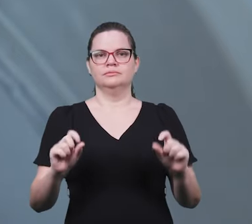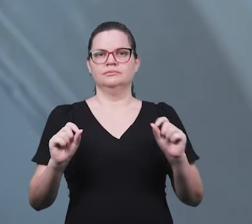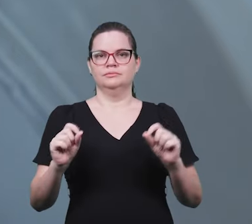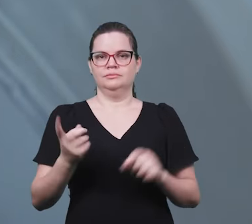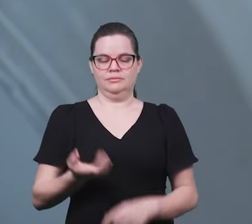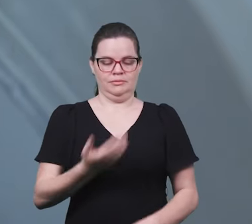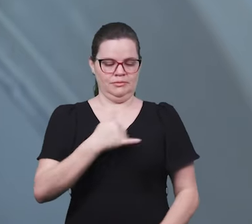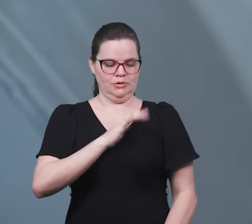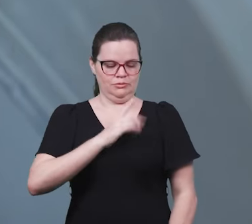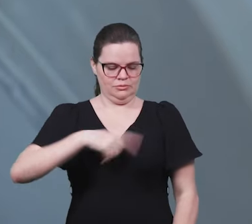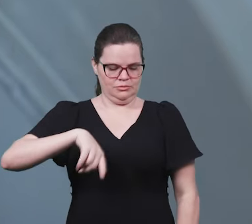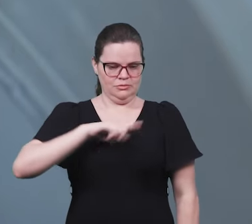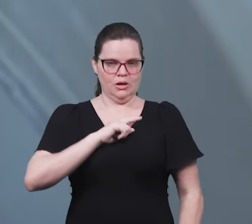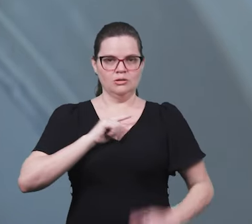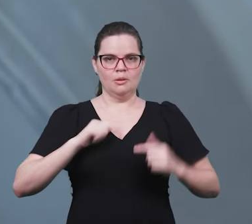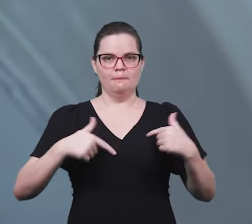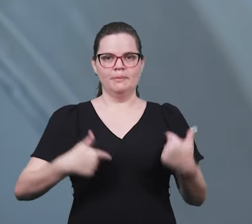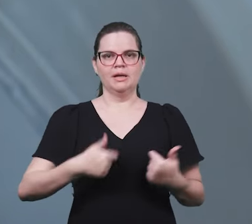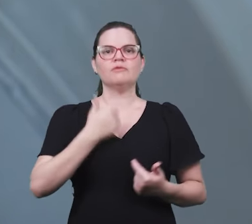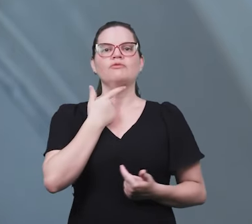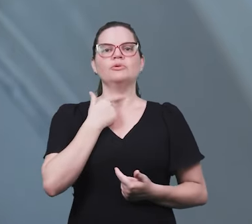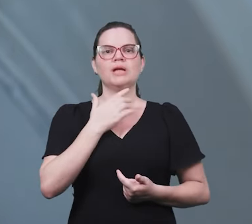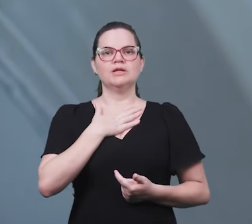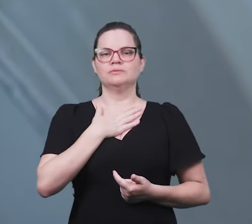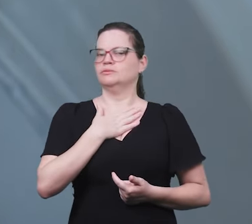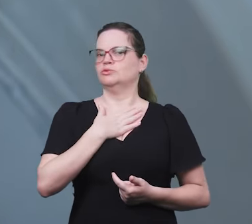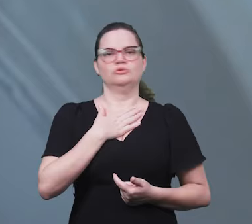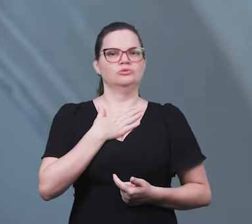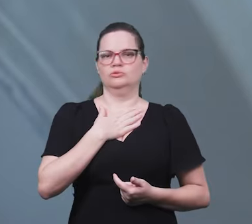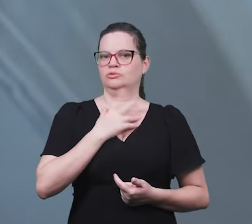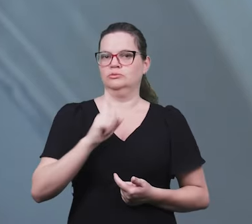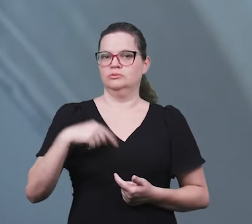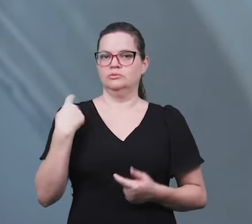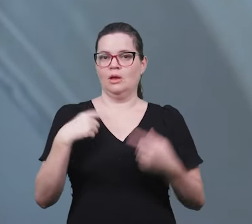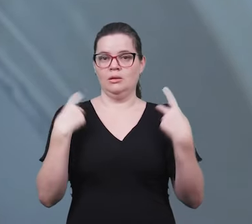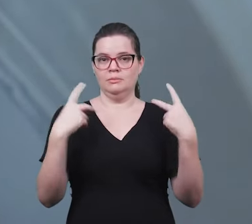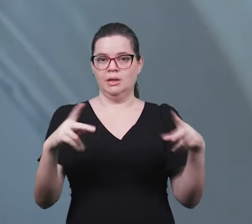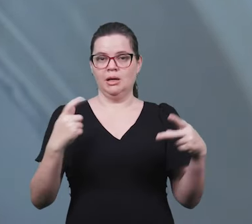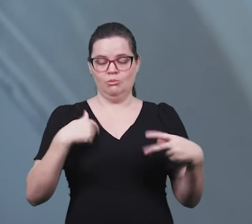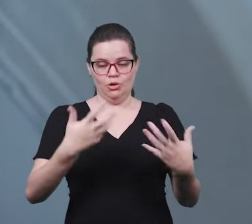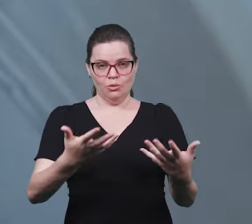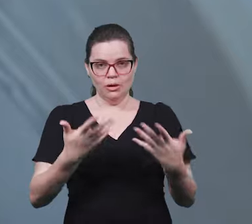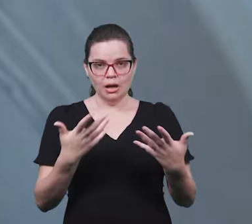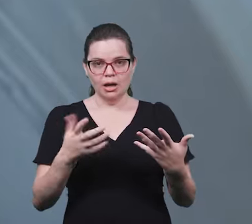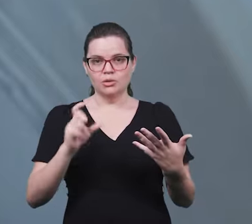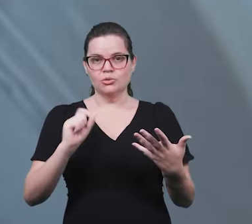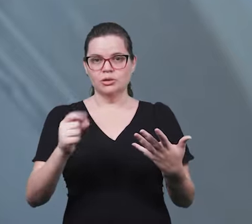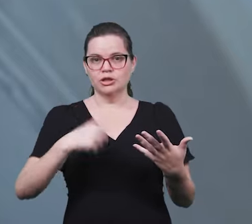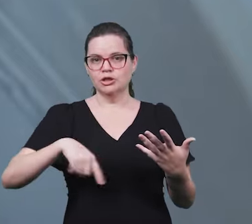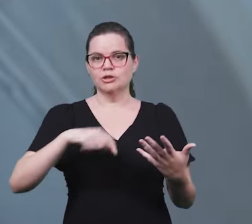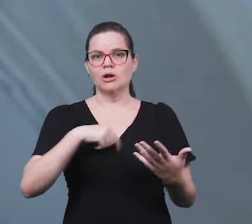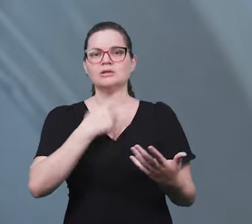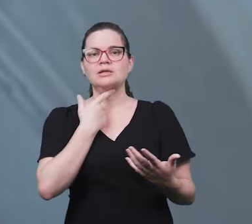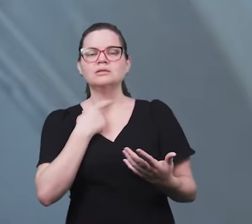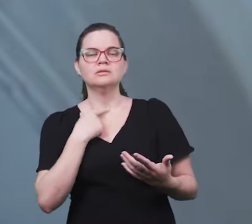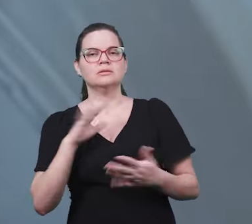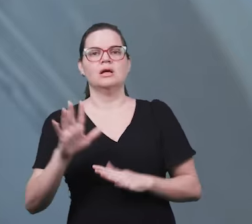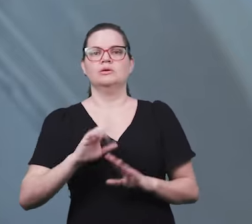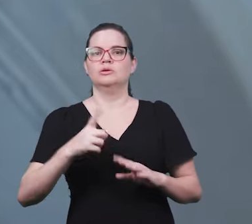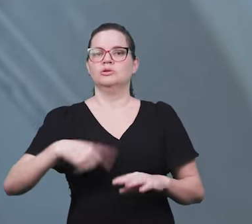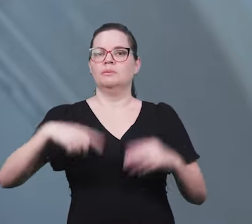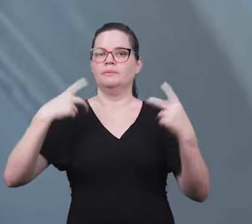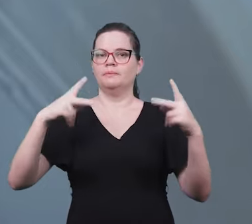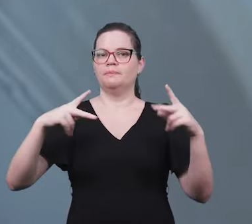em nós não opera a nossa vontade. Nós não pregamos aquilo que queremos, aquilo que nós elaboramos. Nós pregamos